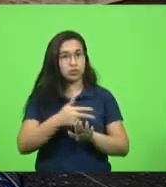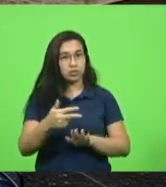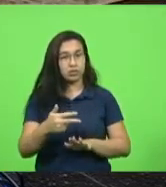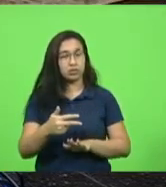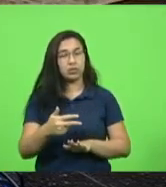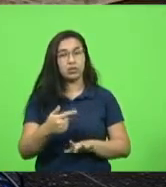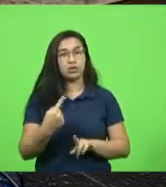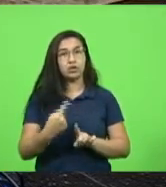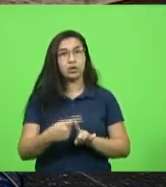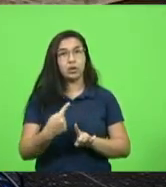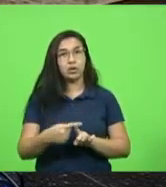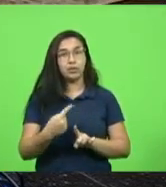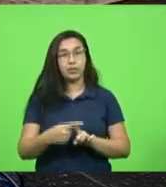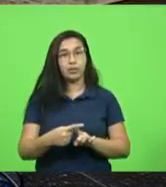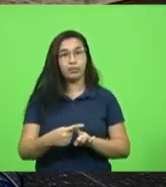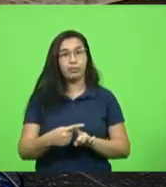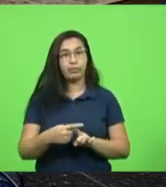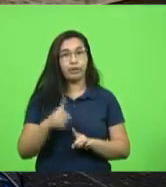por caridade de Deus.